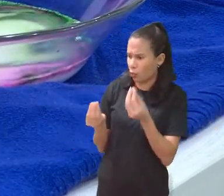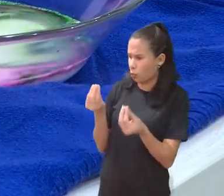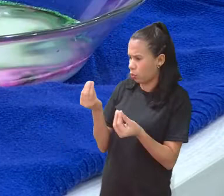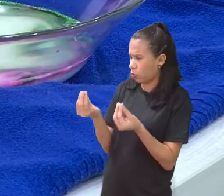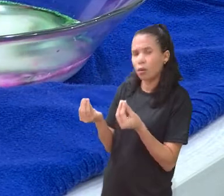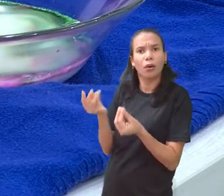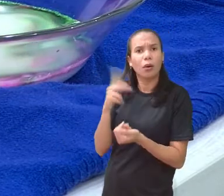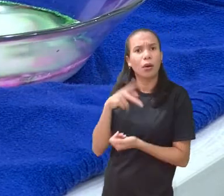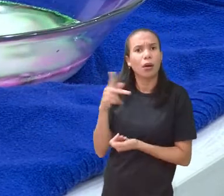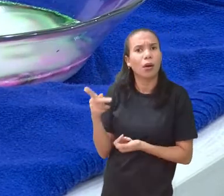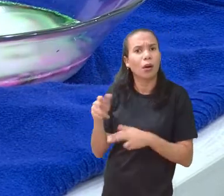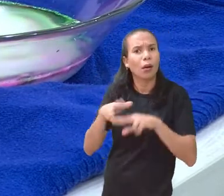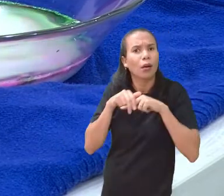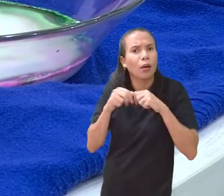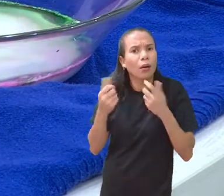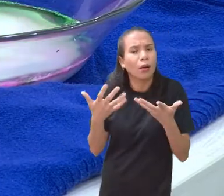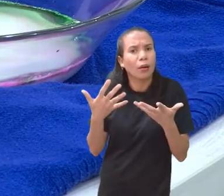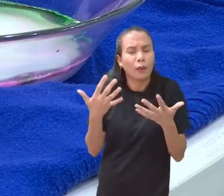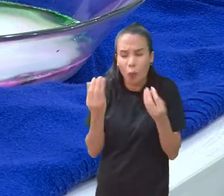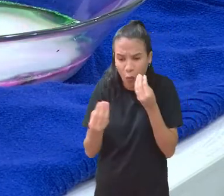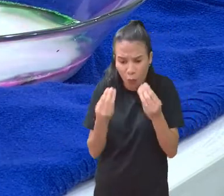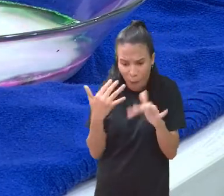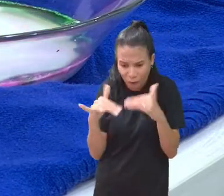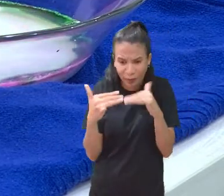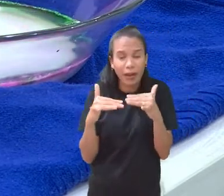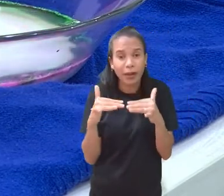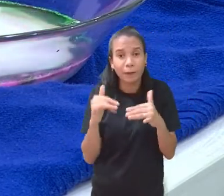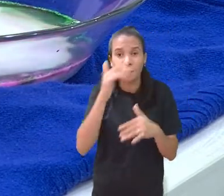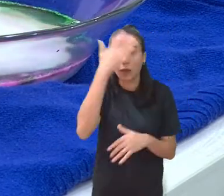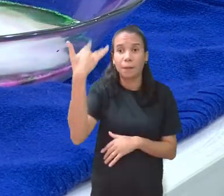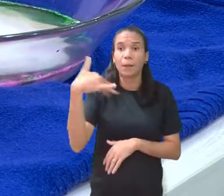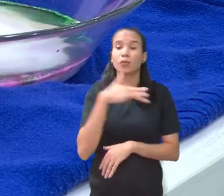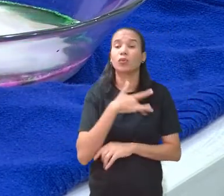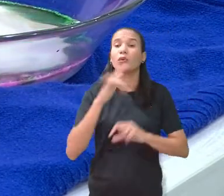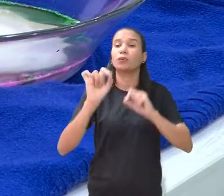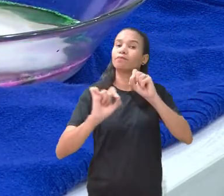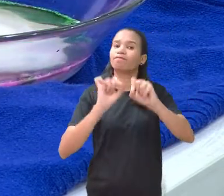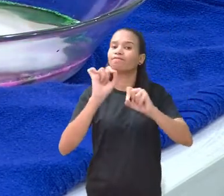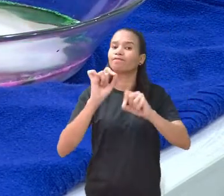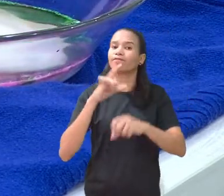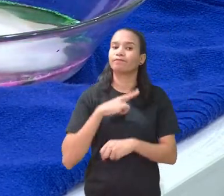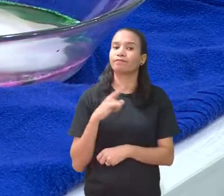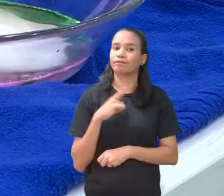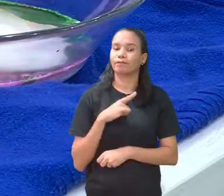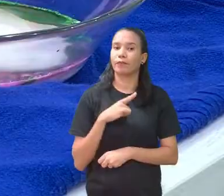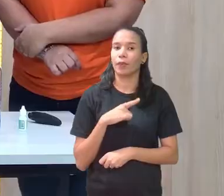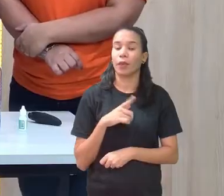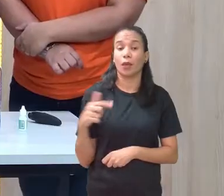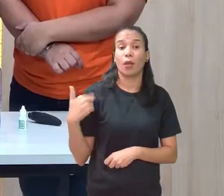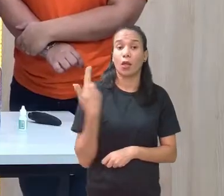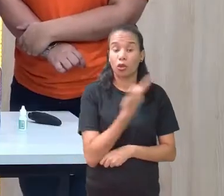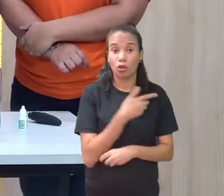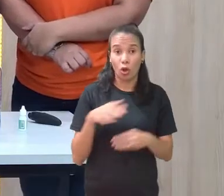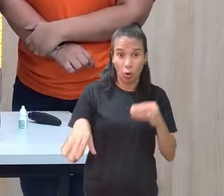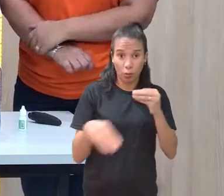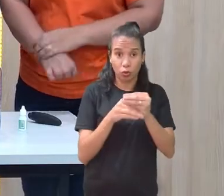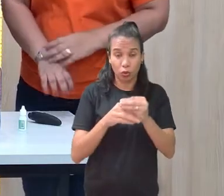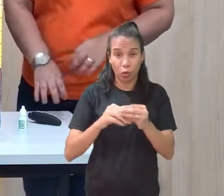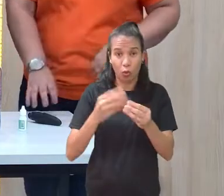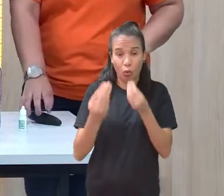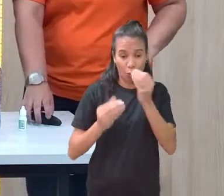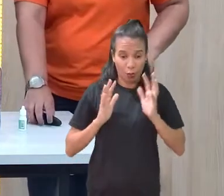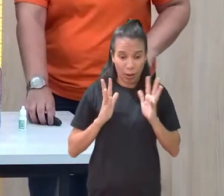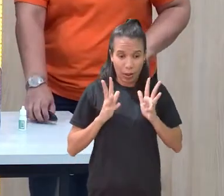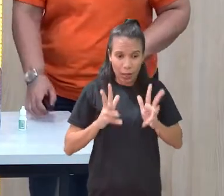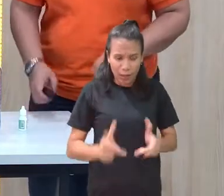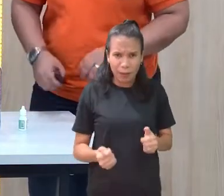acontecendo, professora? Que tá tudo se movendo aí. Pessoal, é o seguinte. O que é que a gente fez aqui? A gente colocou o detergente para limpar esse